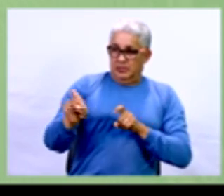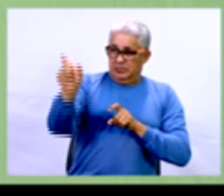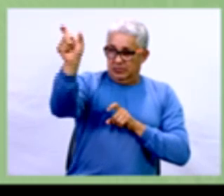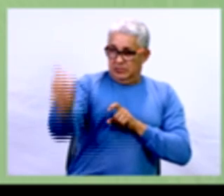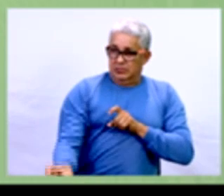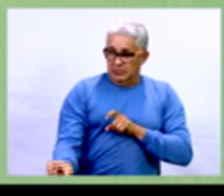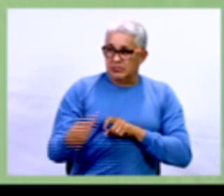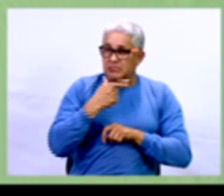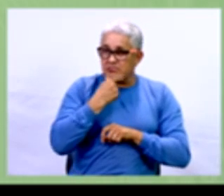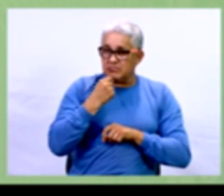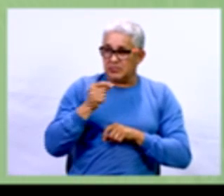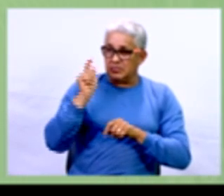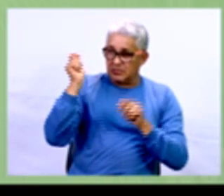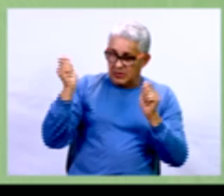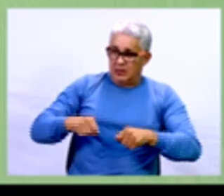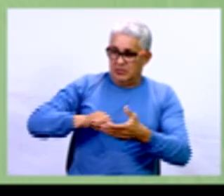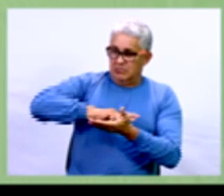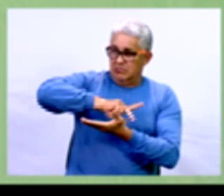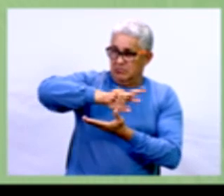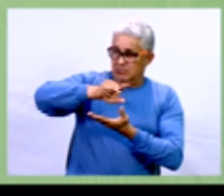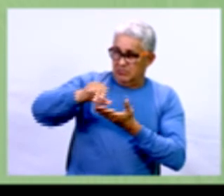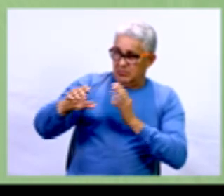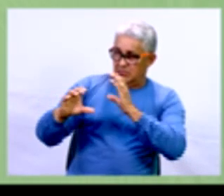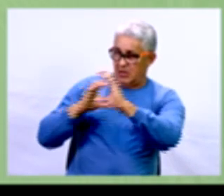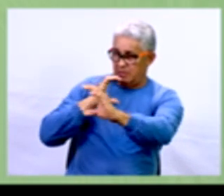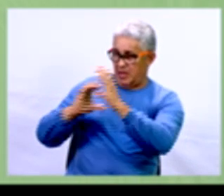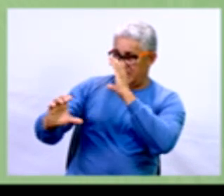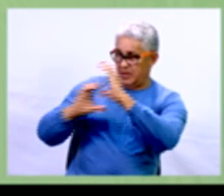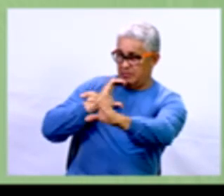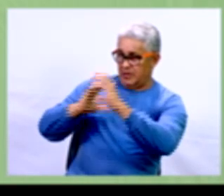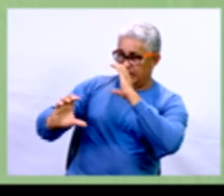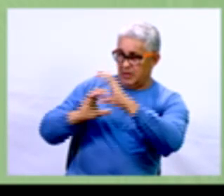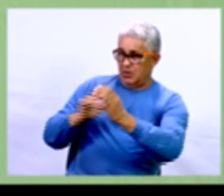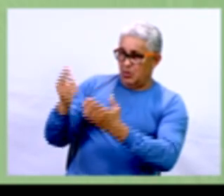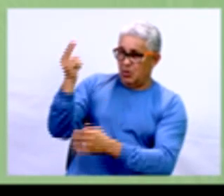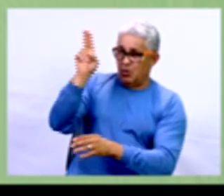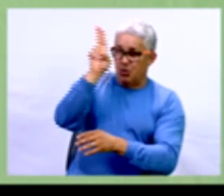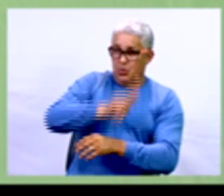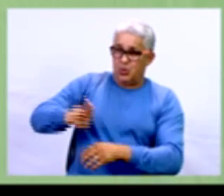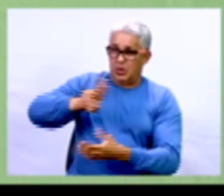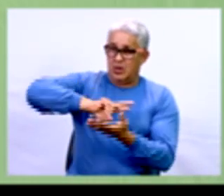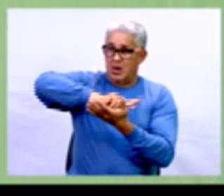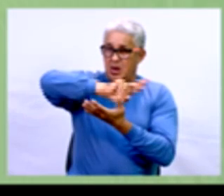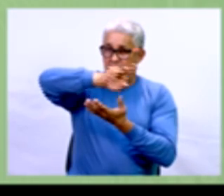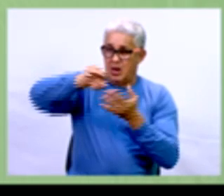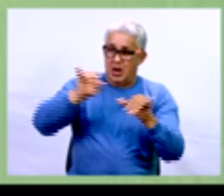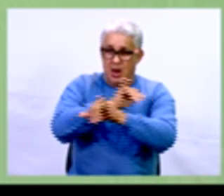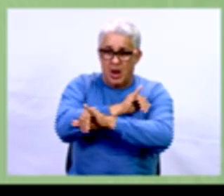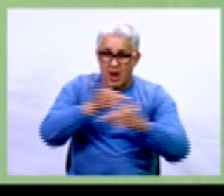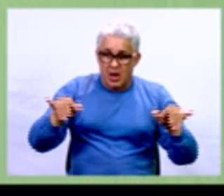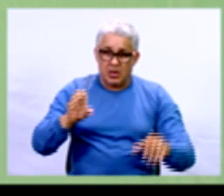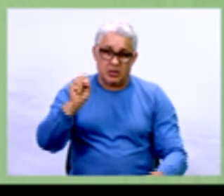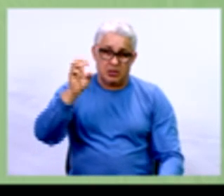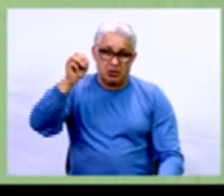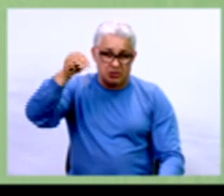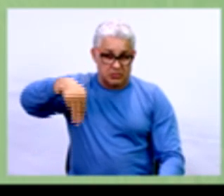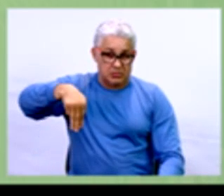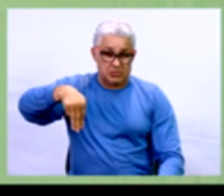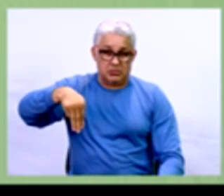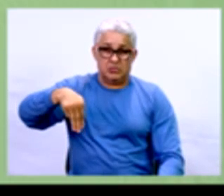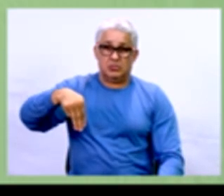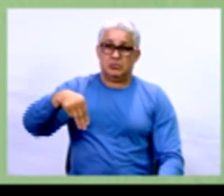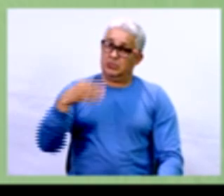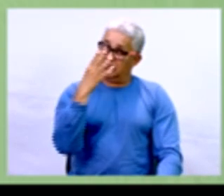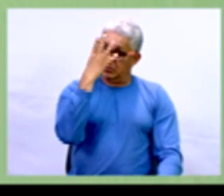dá através de múltiplos meios de representação de informação, como som,